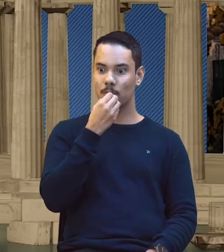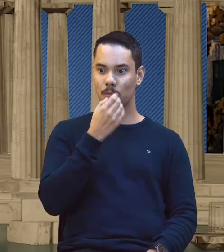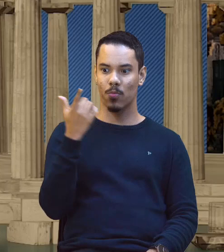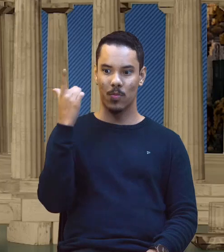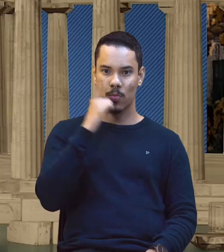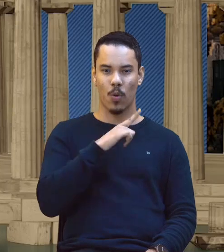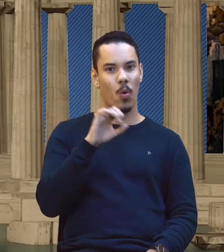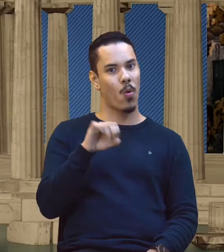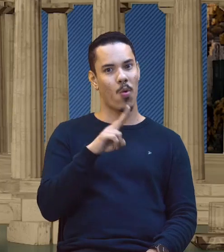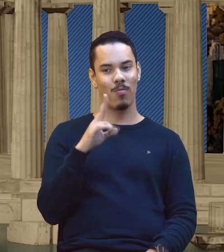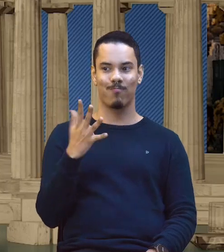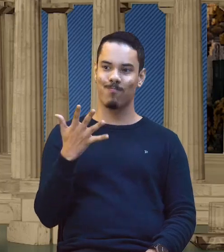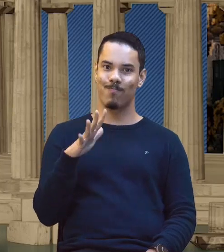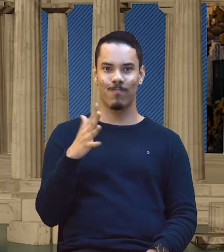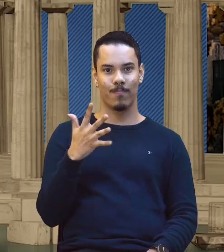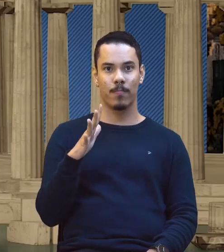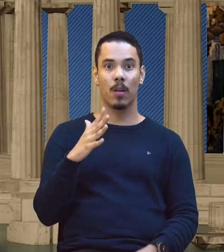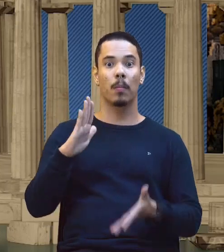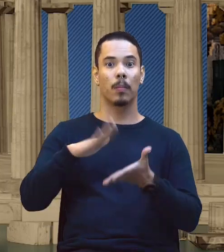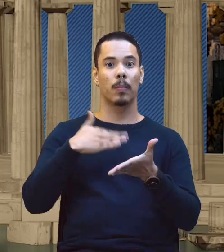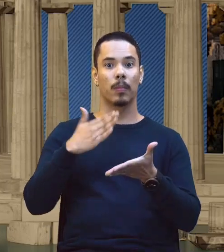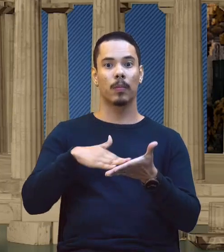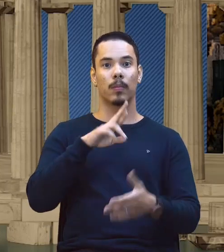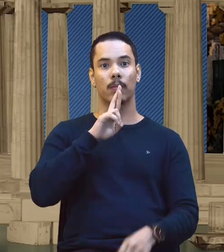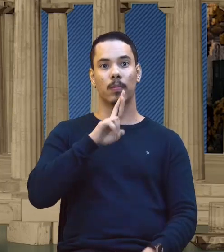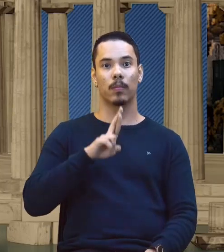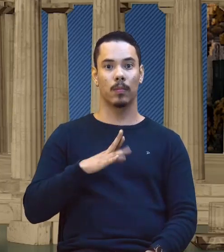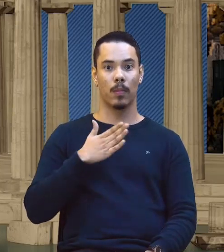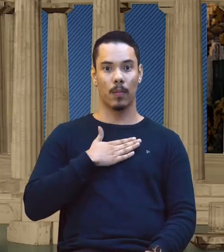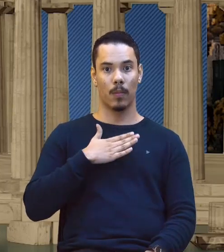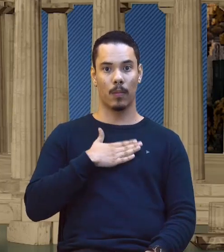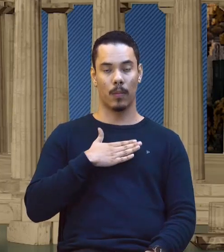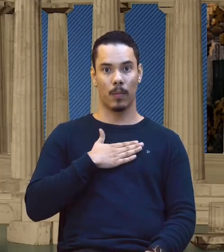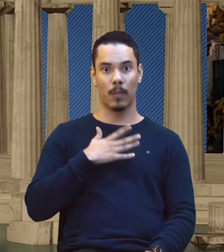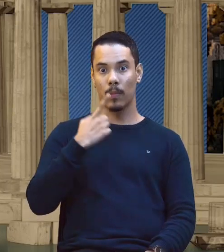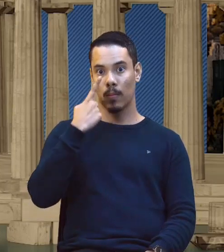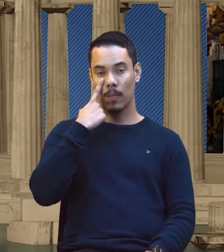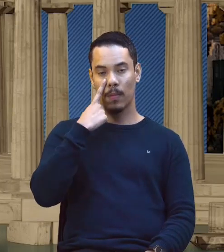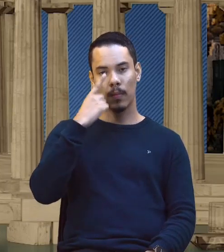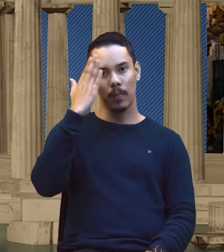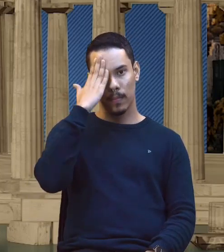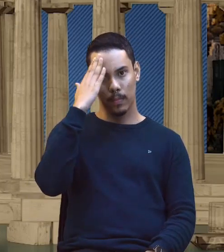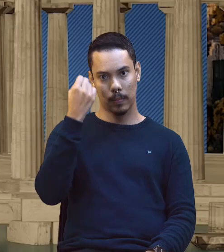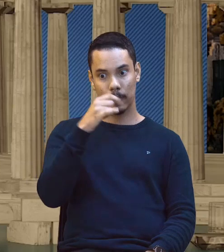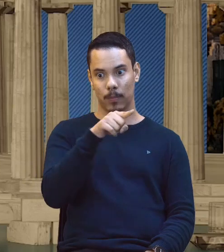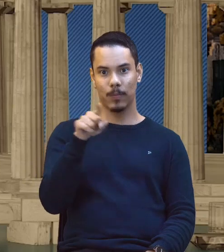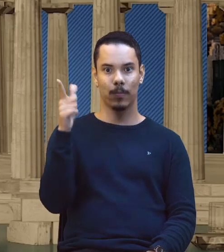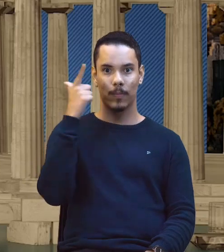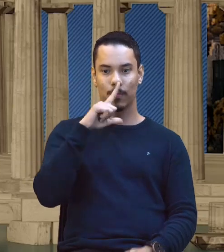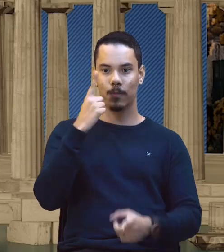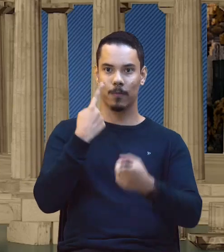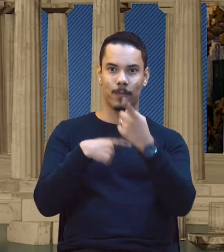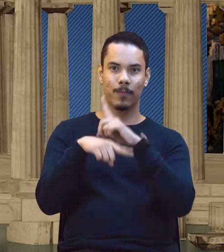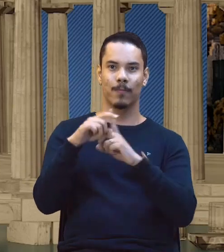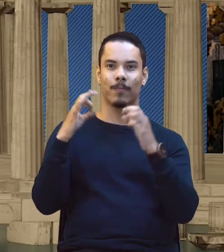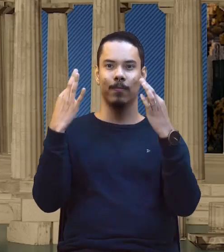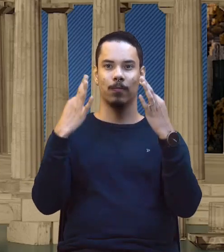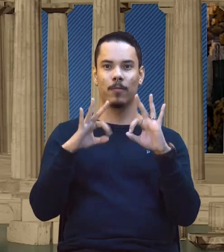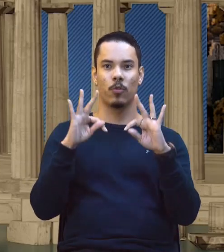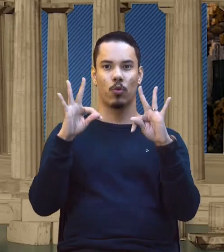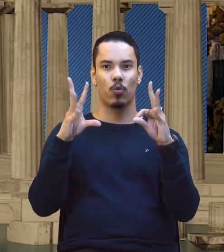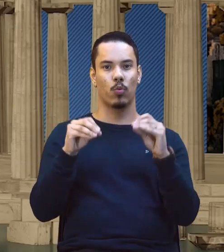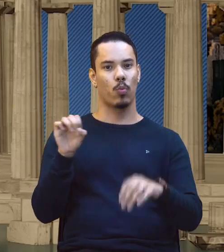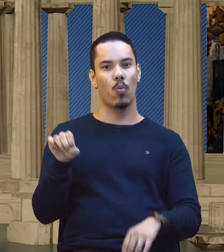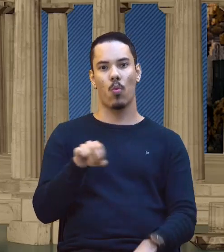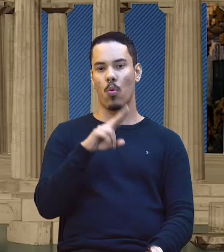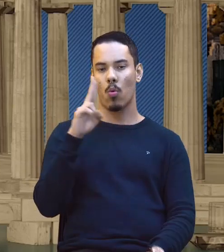não, mandem as respostas de vocês para cá para a gente saber se vocês foram bem, se vocês acertaram tudo ou